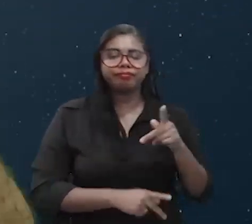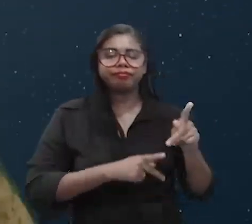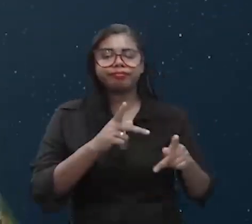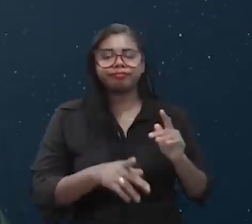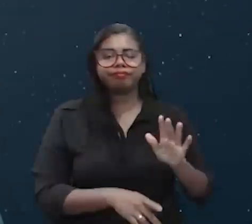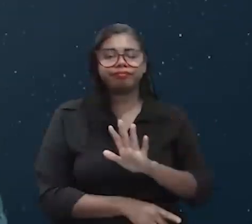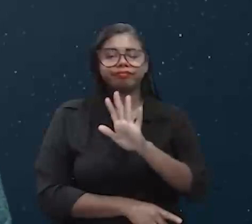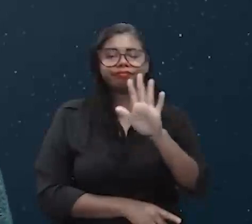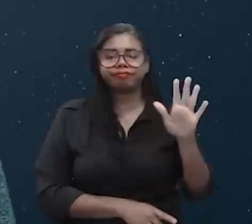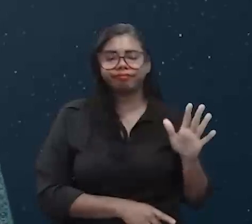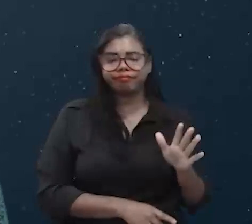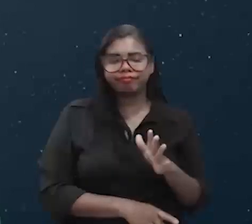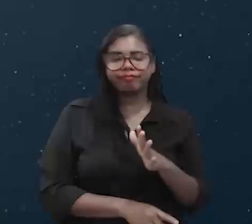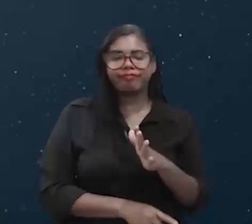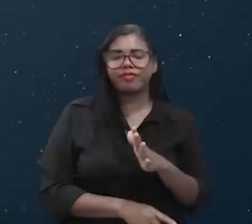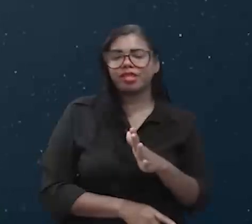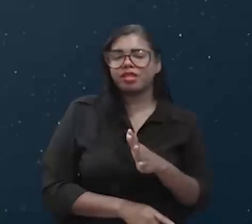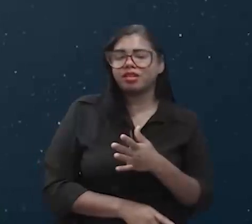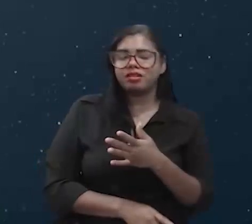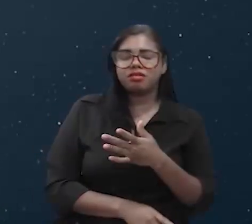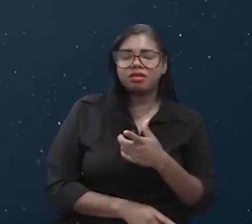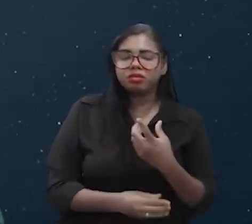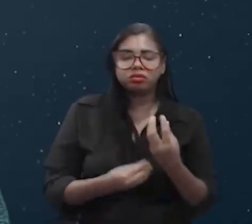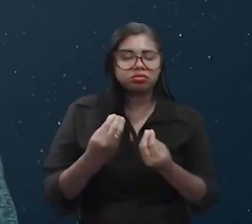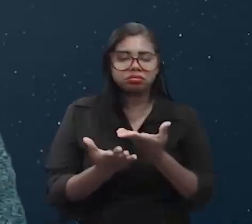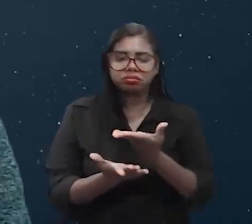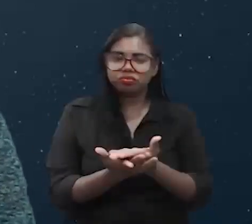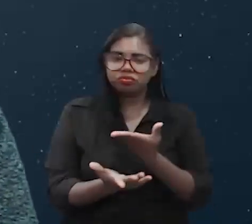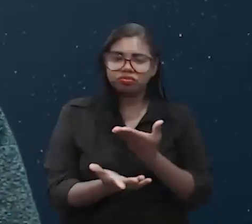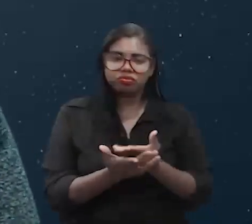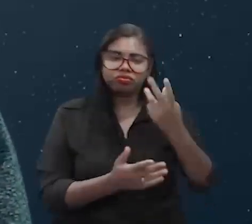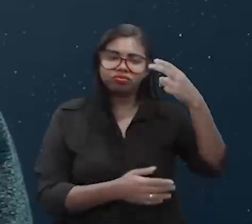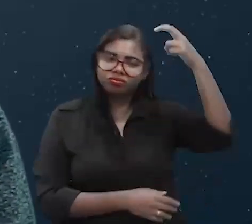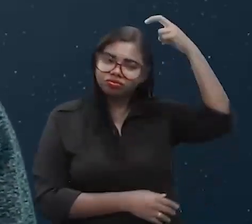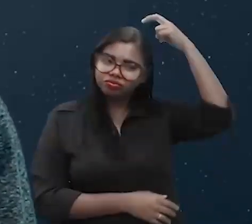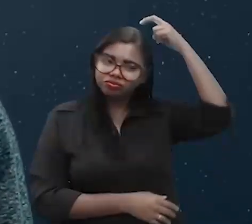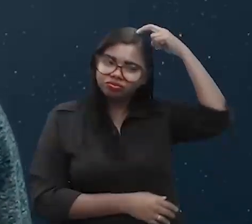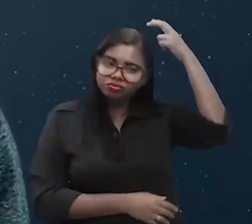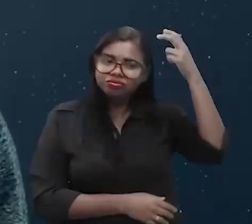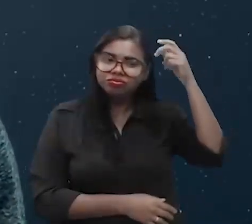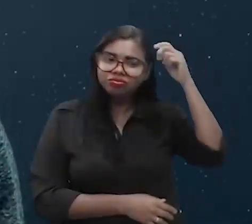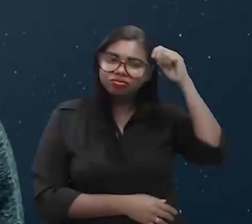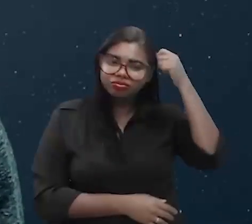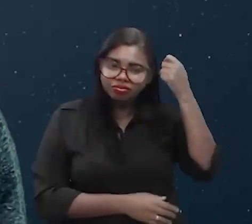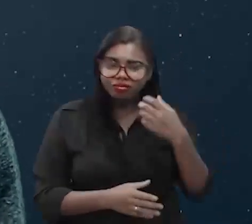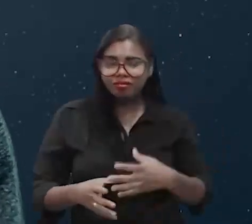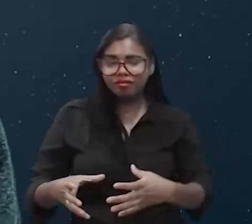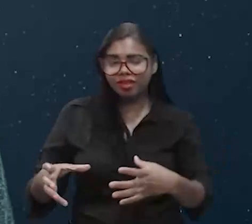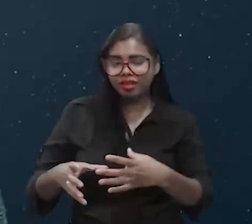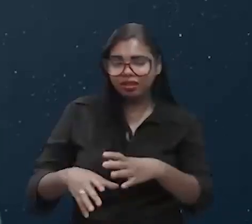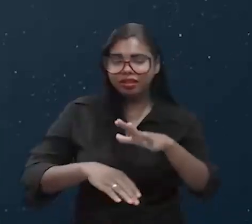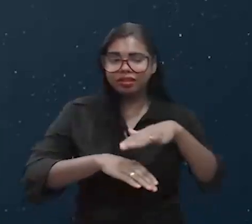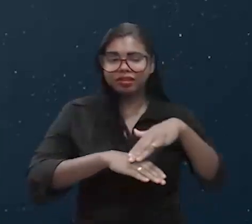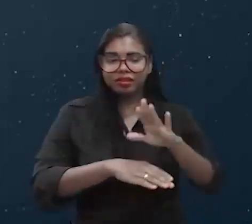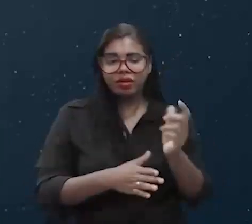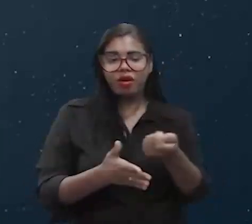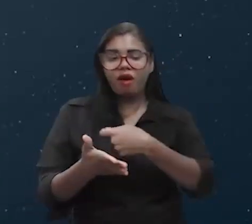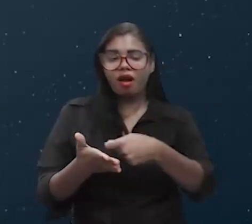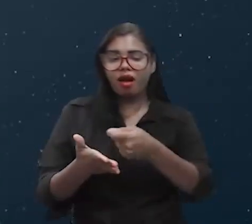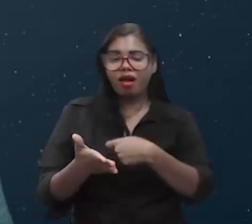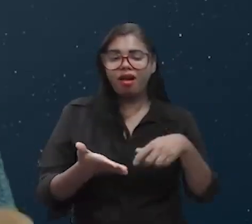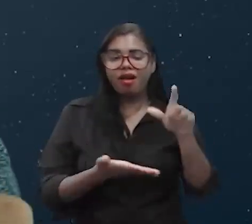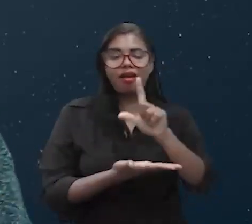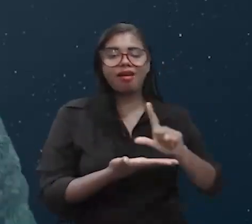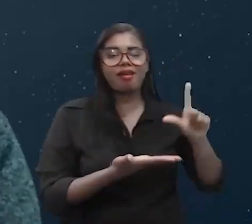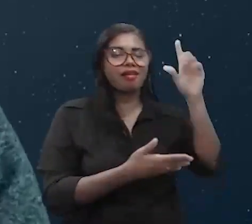O pouco que pegaram, você vê um Machado de Assis, né, negro, e o pouco que pegou foi o maior escritor da literatura brasileira, Aí você vê,